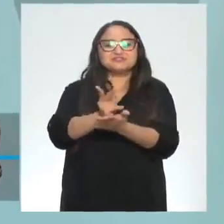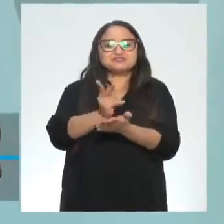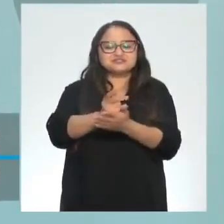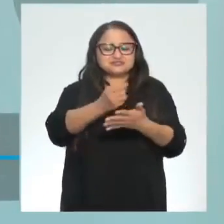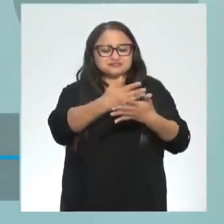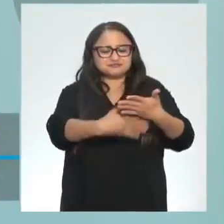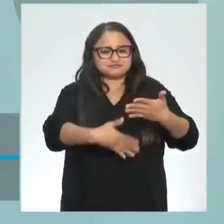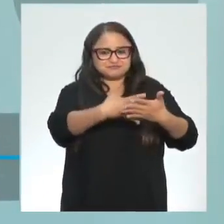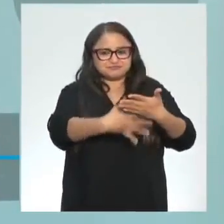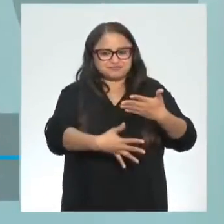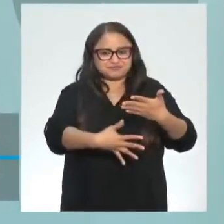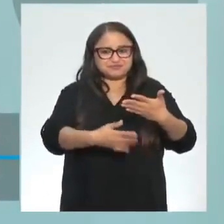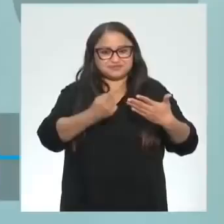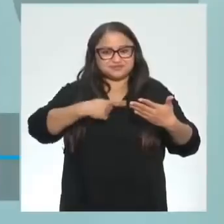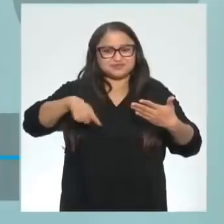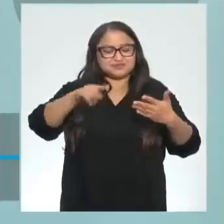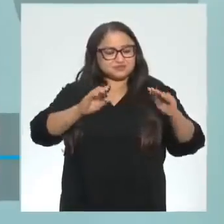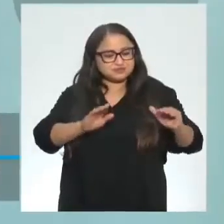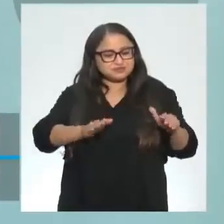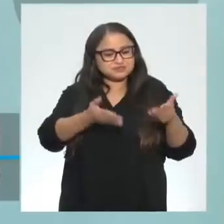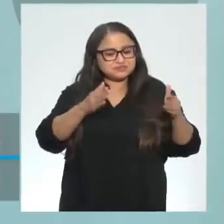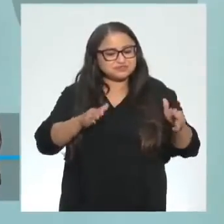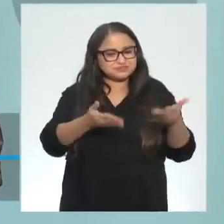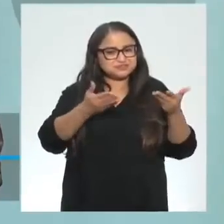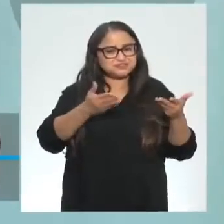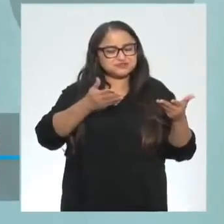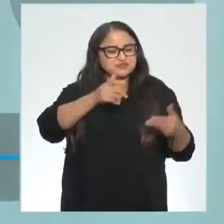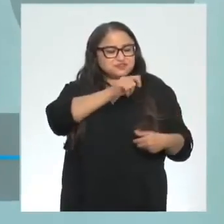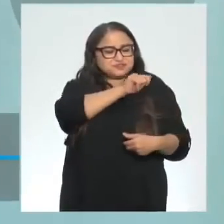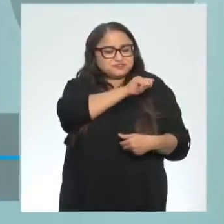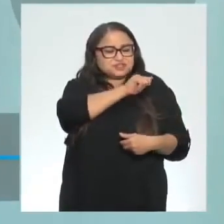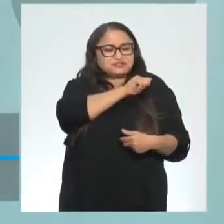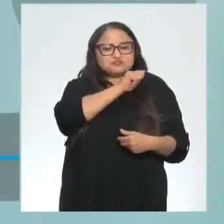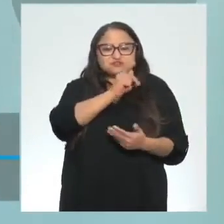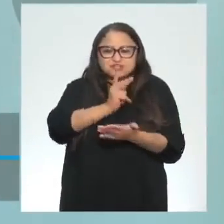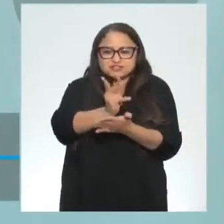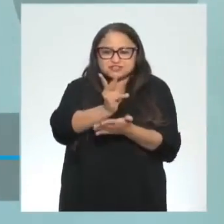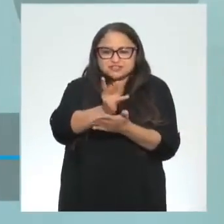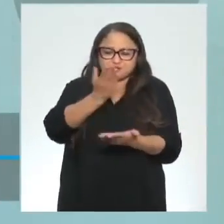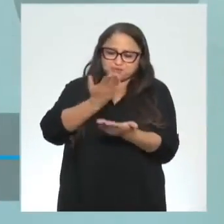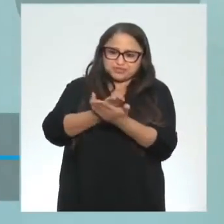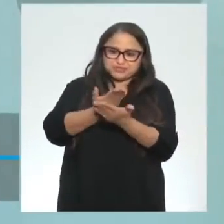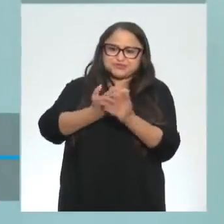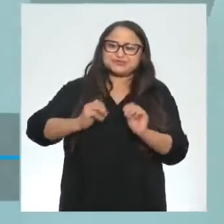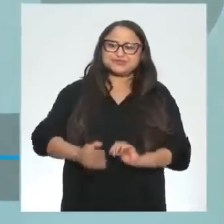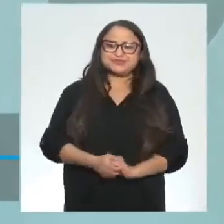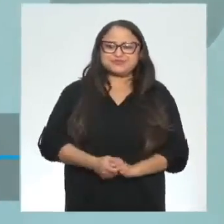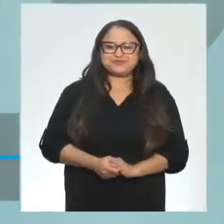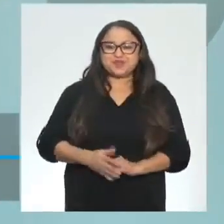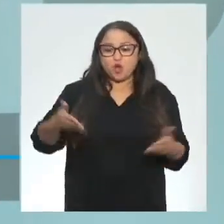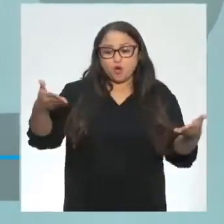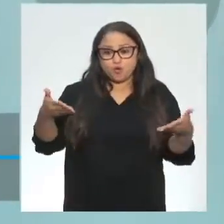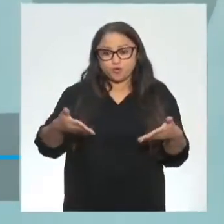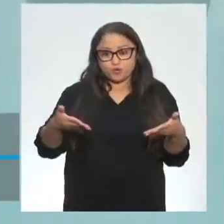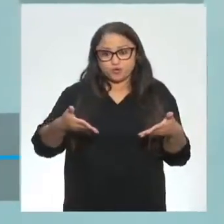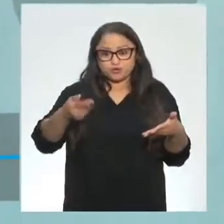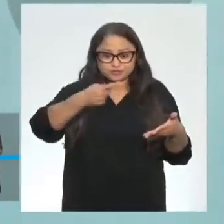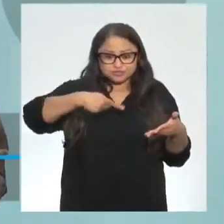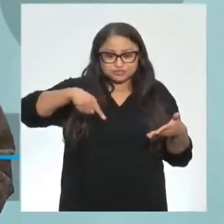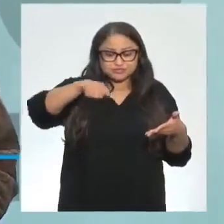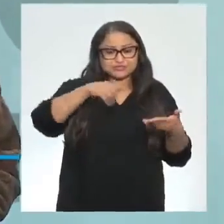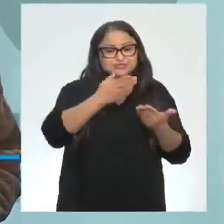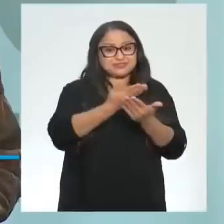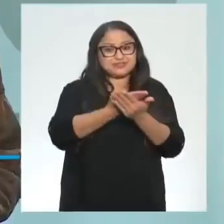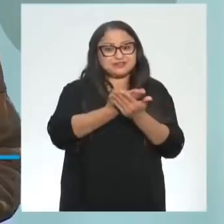chatinho, estimulando essa garotada a continuar estudando. Hoje, nessa